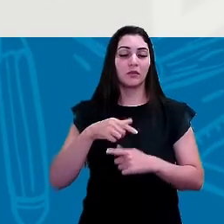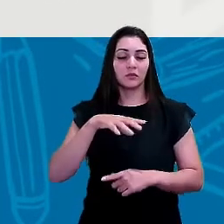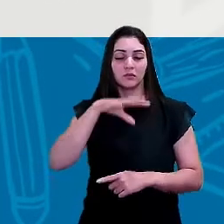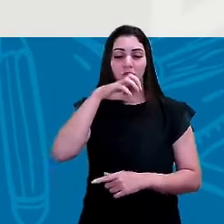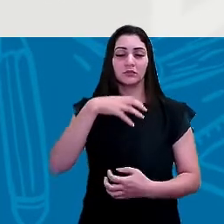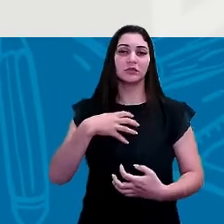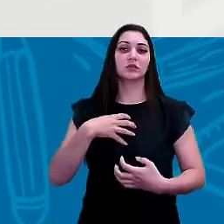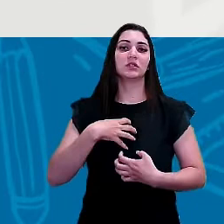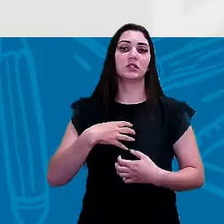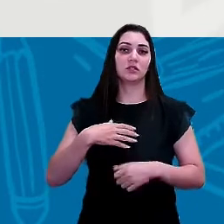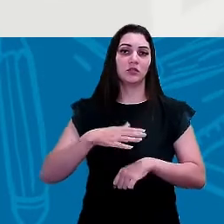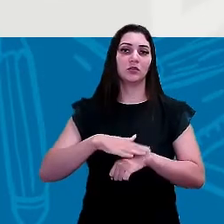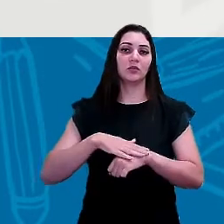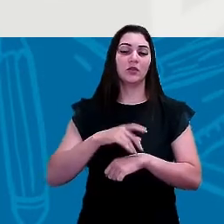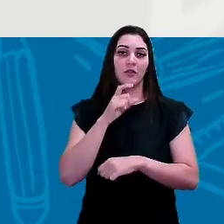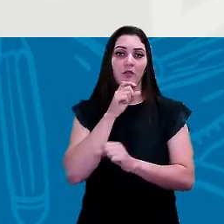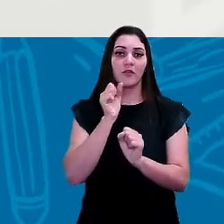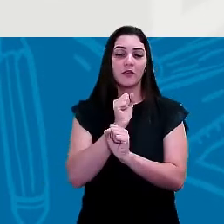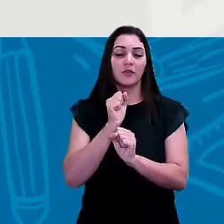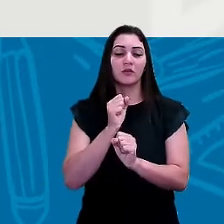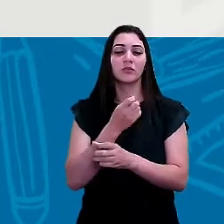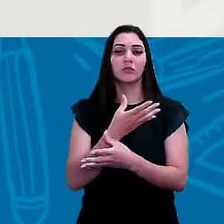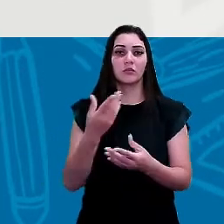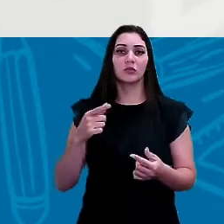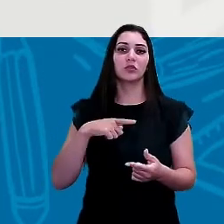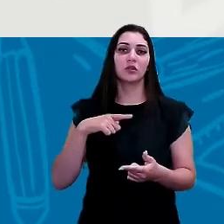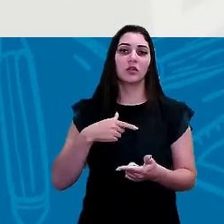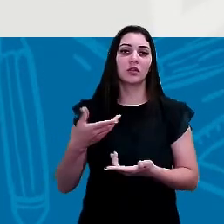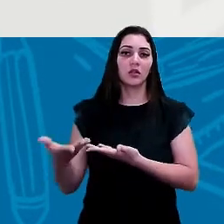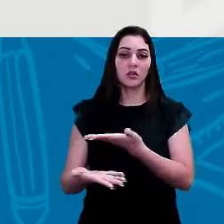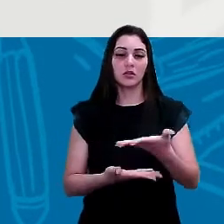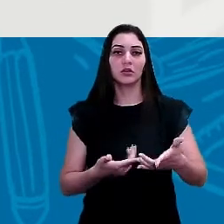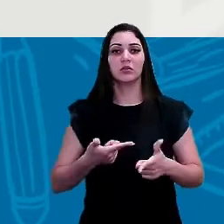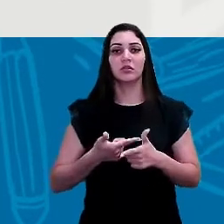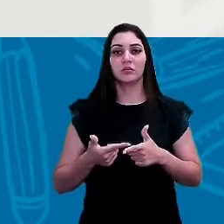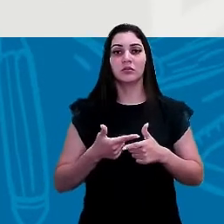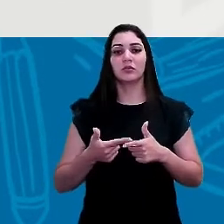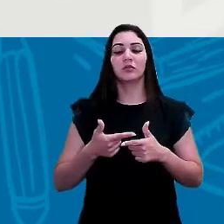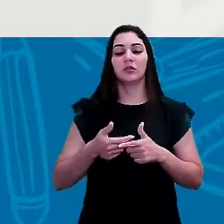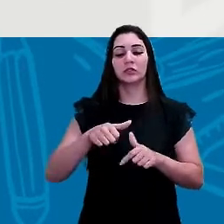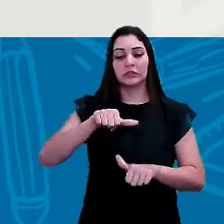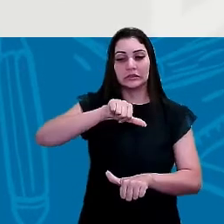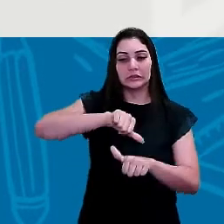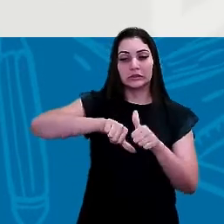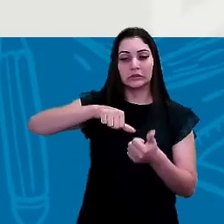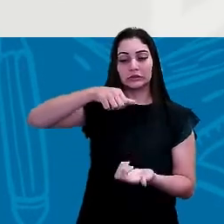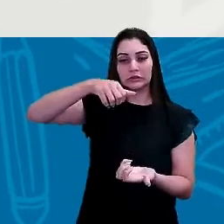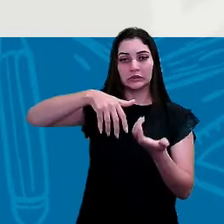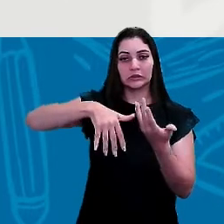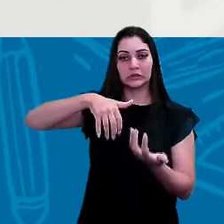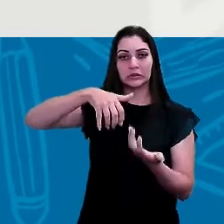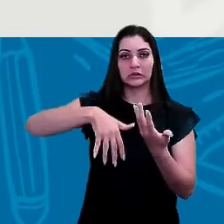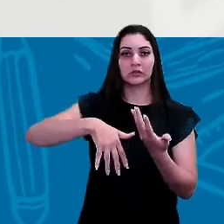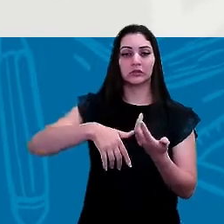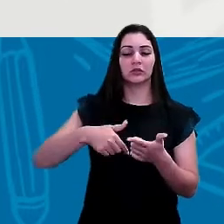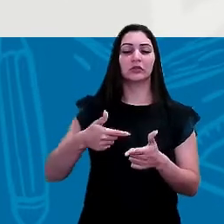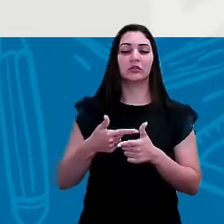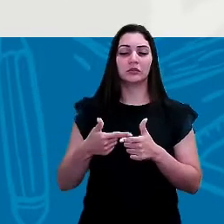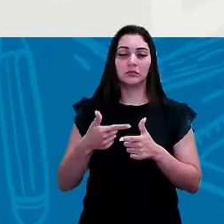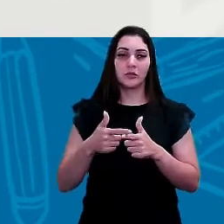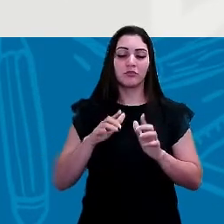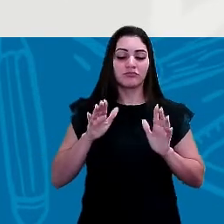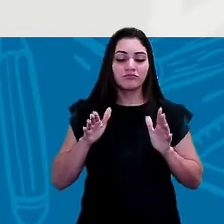fria? Muito em relação a esse problema da inversão térmica que intensifica esse problema da